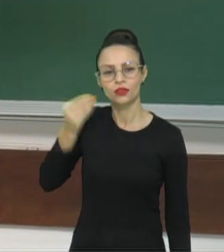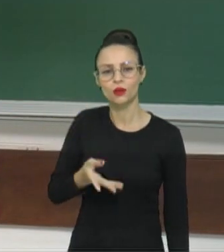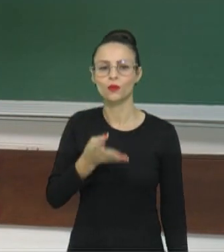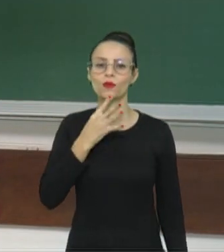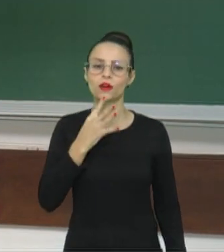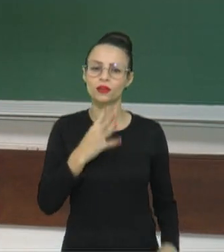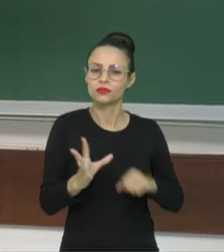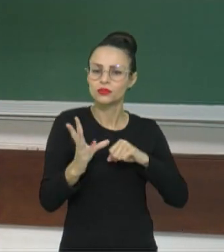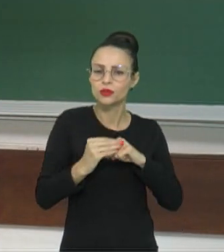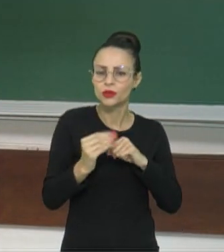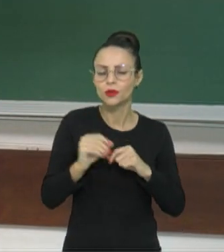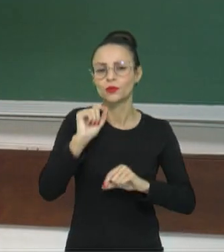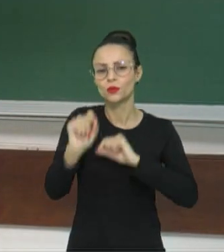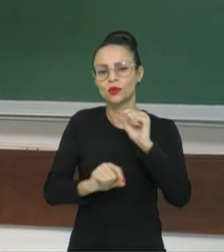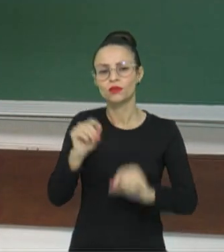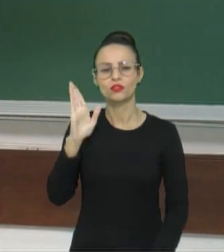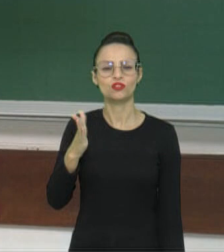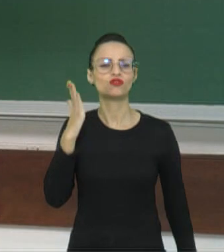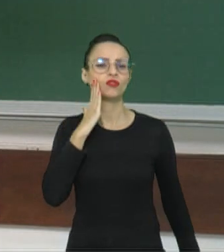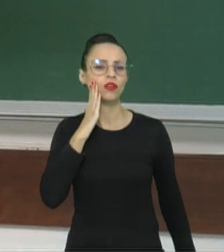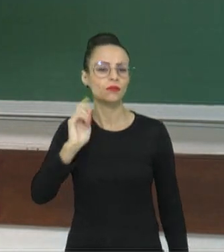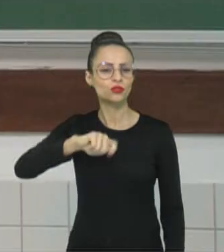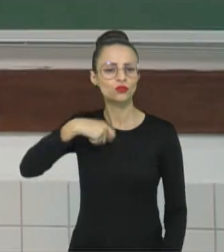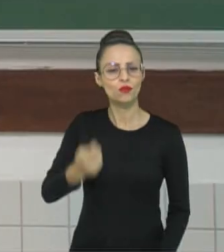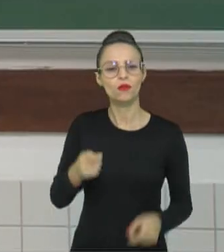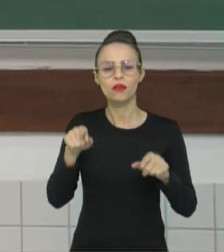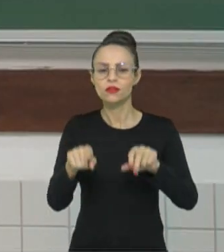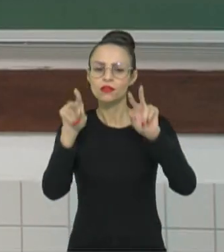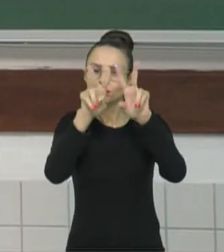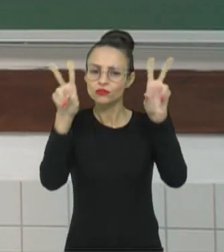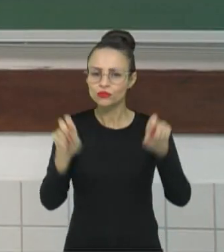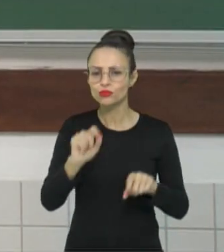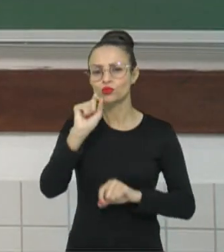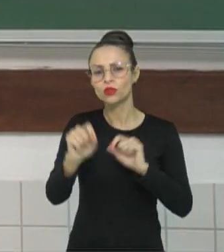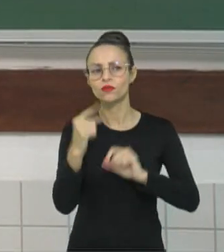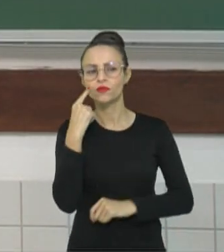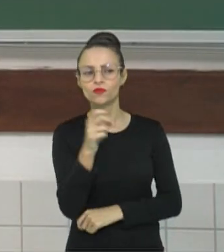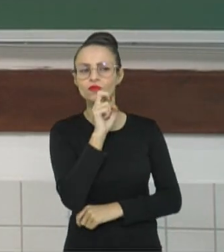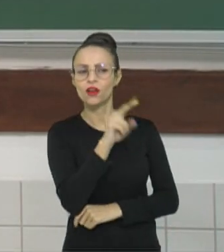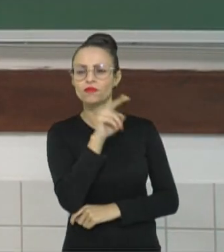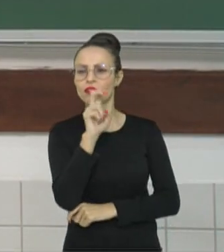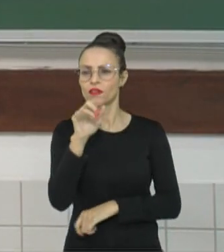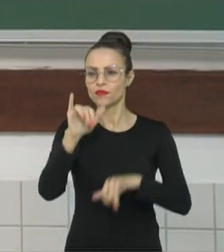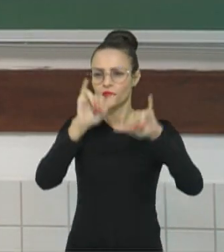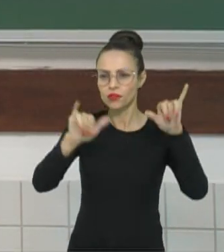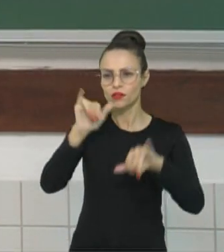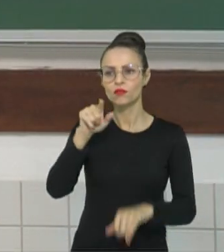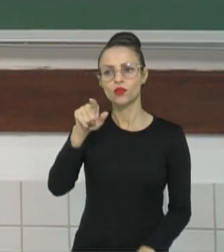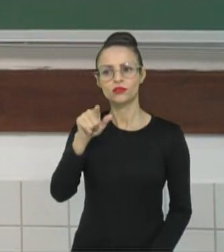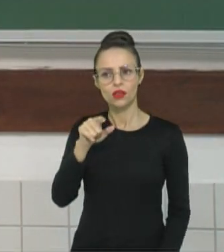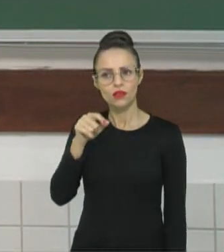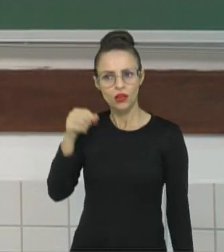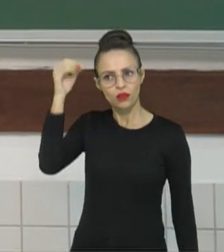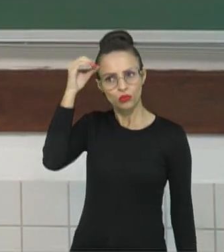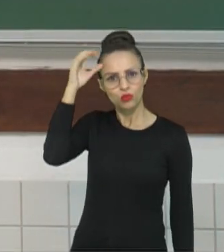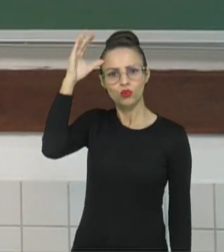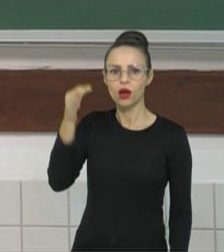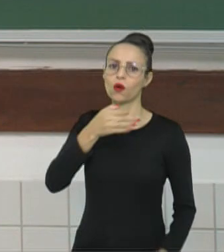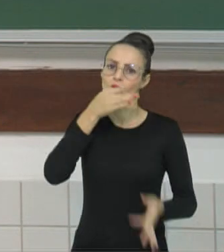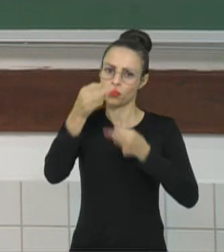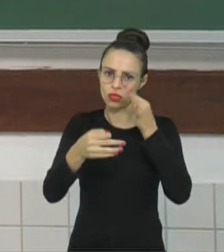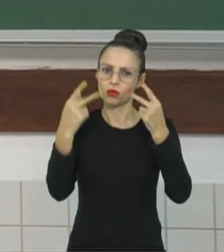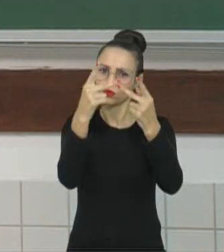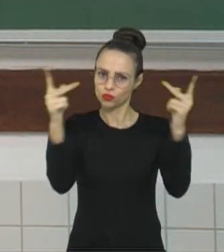mundo, aquilo que você tem de leitura, aquilo que você viu nos noticiários. Então, tudo isso vai formando a sua